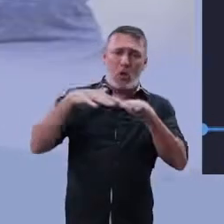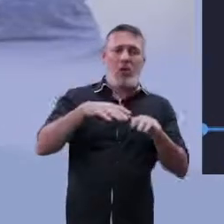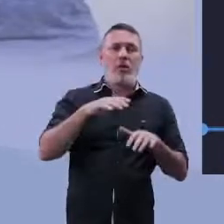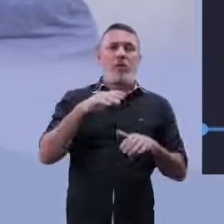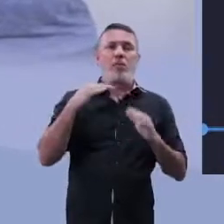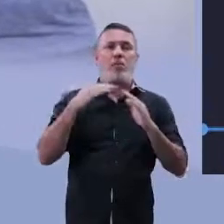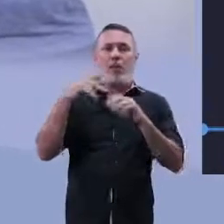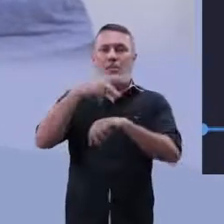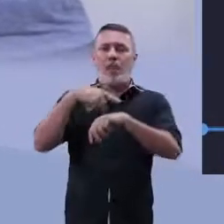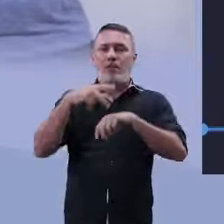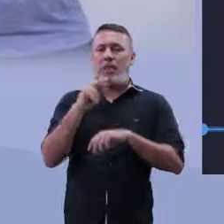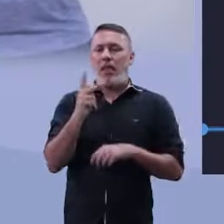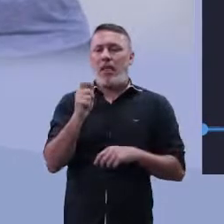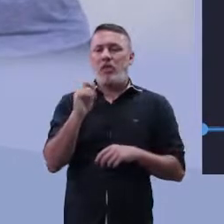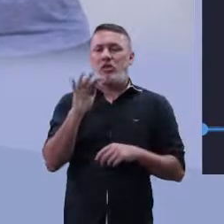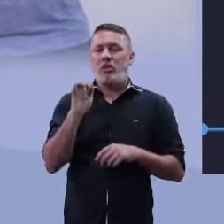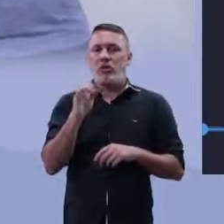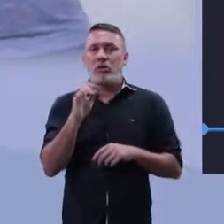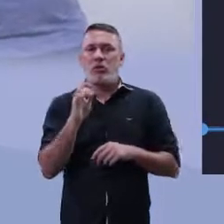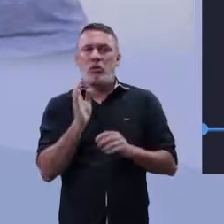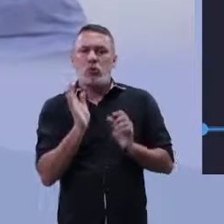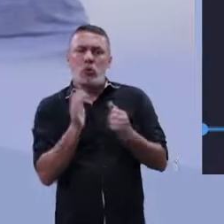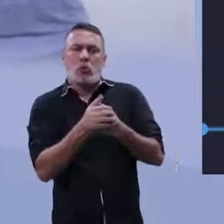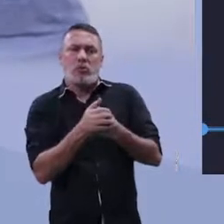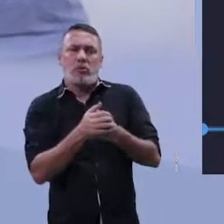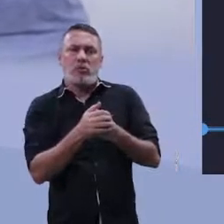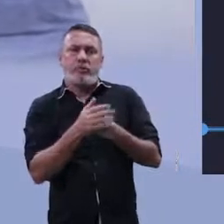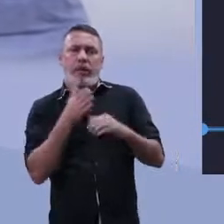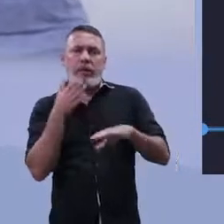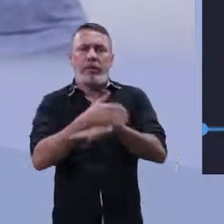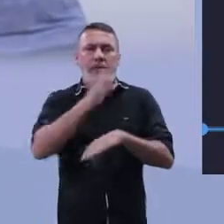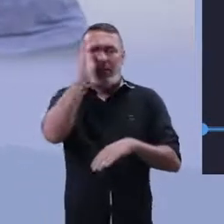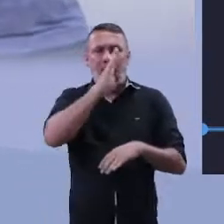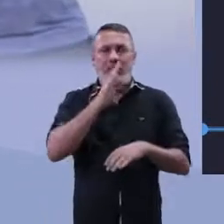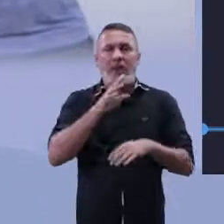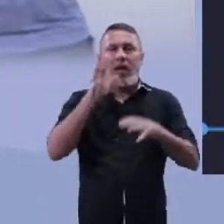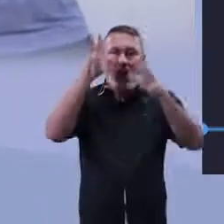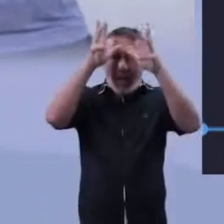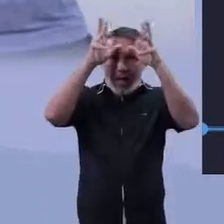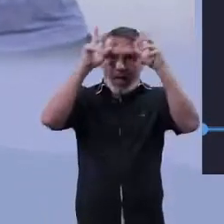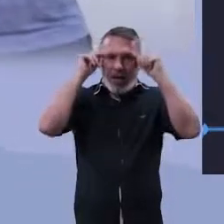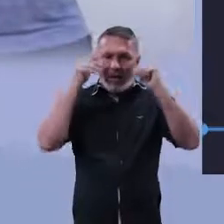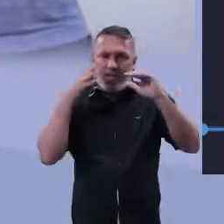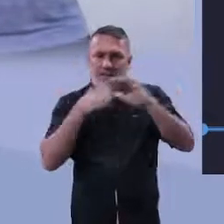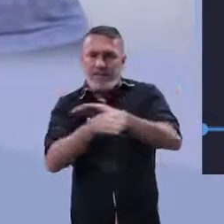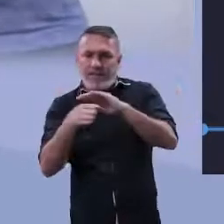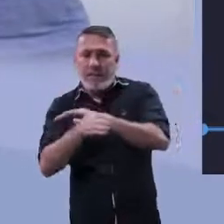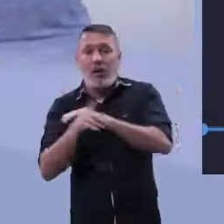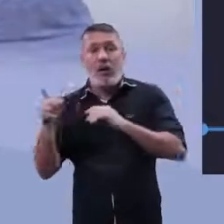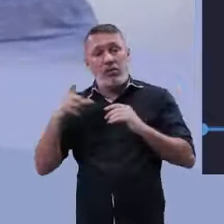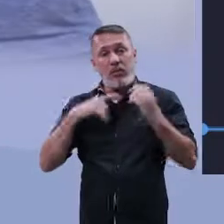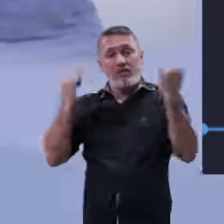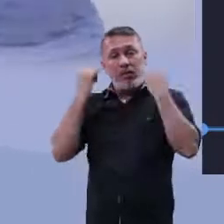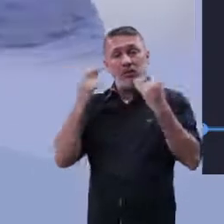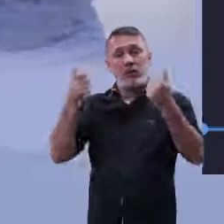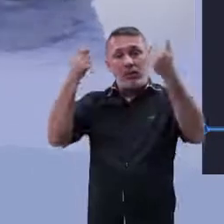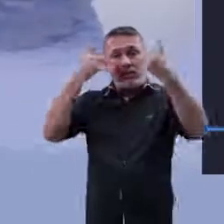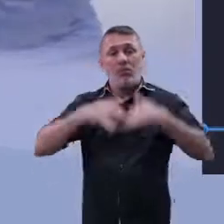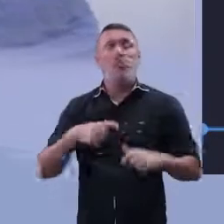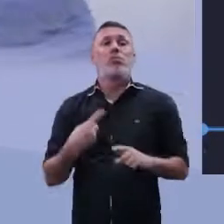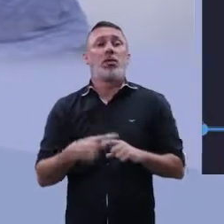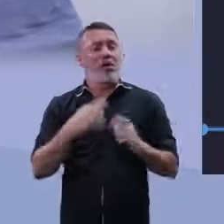entrou ilegalmente no Brasil, né, pelo Acre. Então está trazendo essas informações. Por que as pessoas estão vindo para o